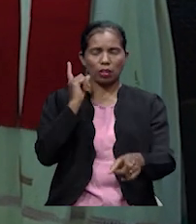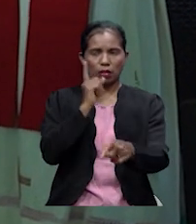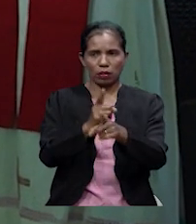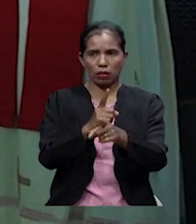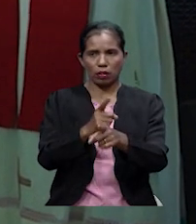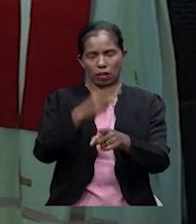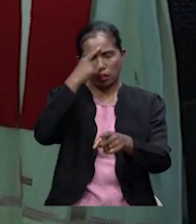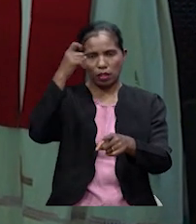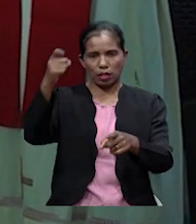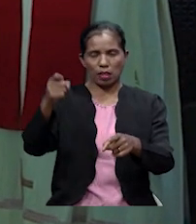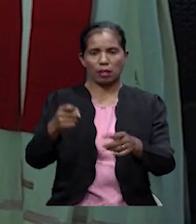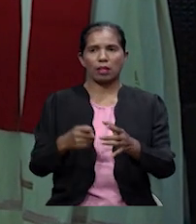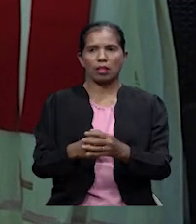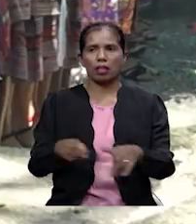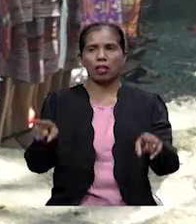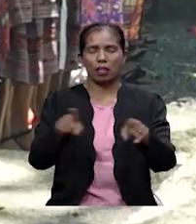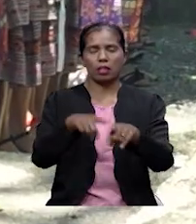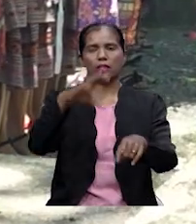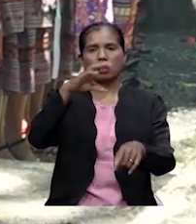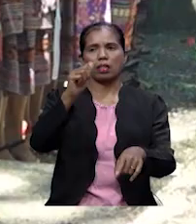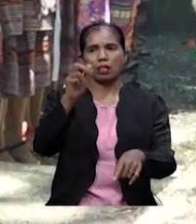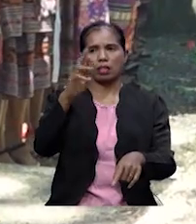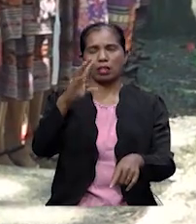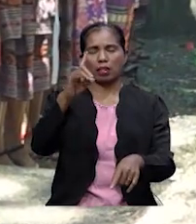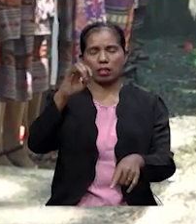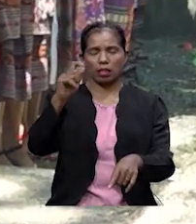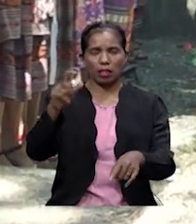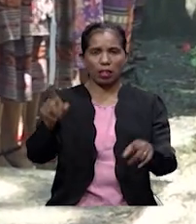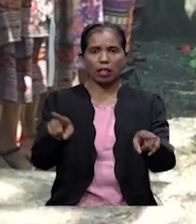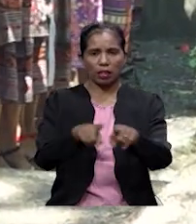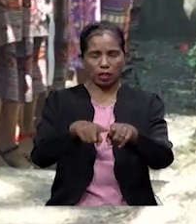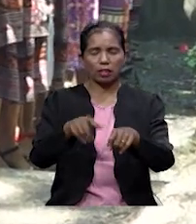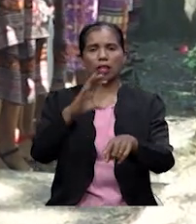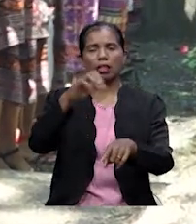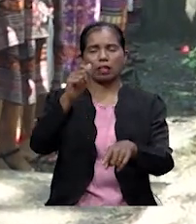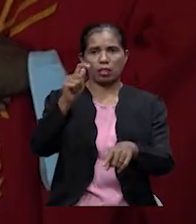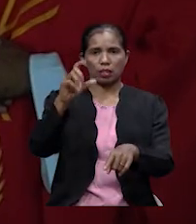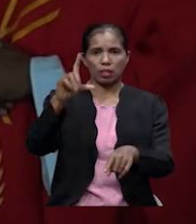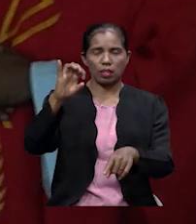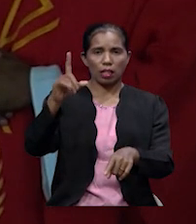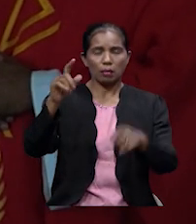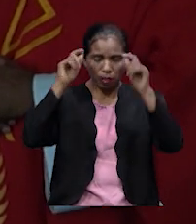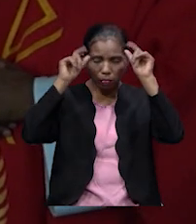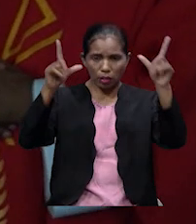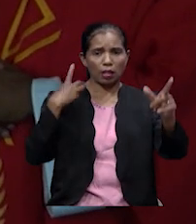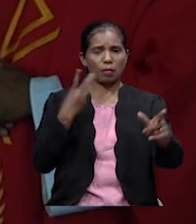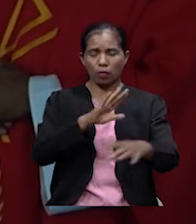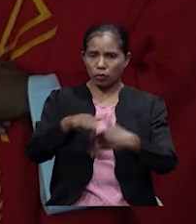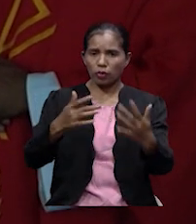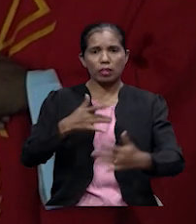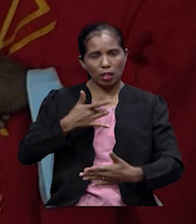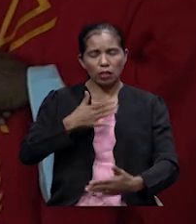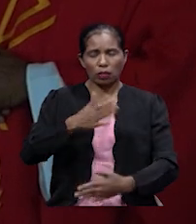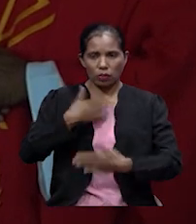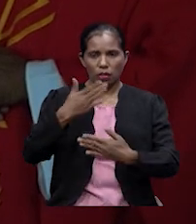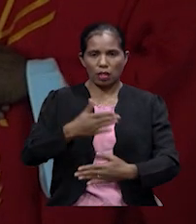ninia geração mak be sai cardeal tuba Timor Leste toma kidane. Ami hotu hak solok tebes ami nudar Fatuma ka wan ami hak